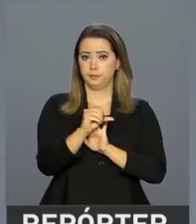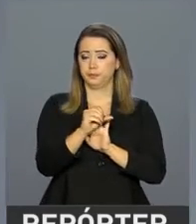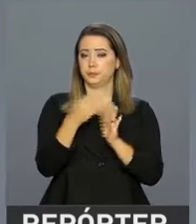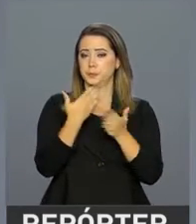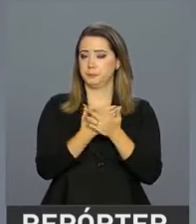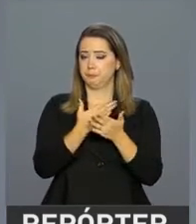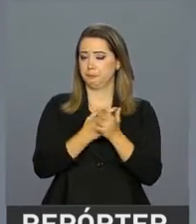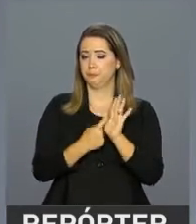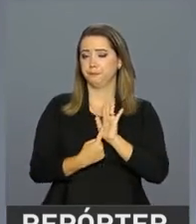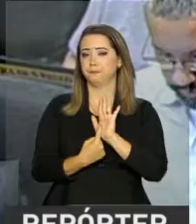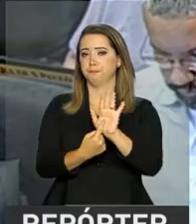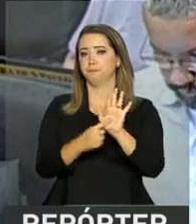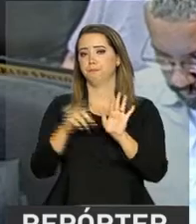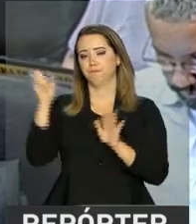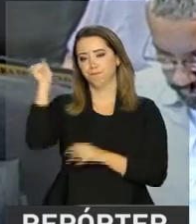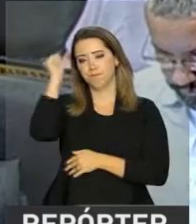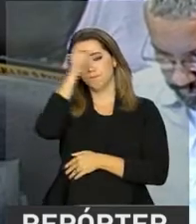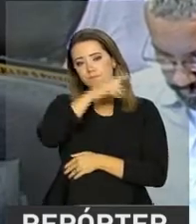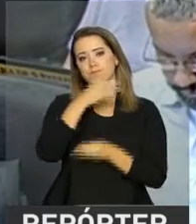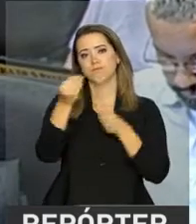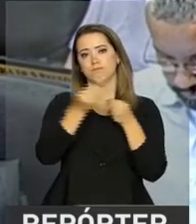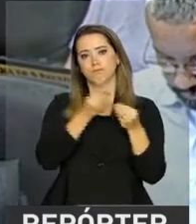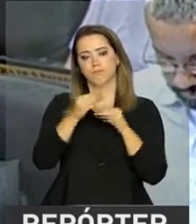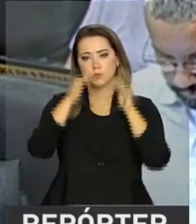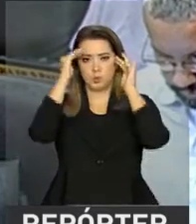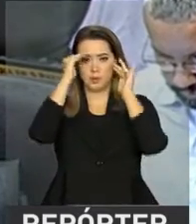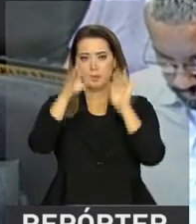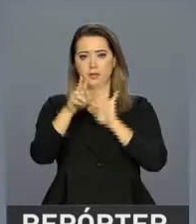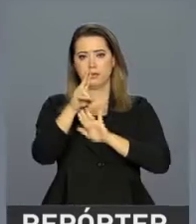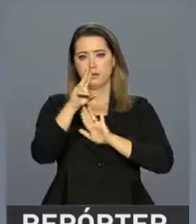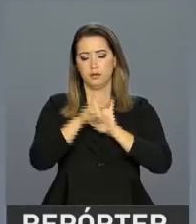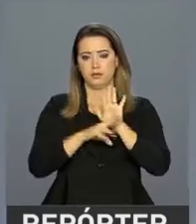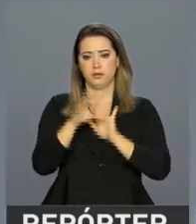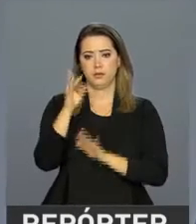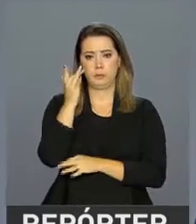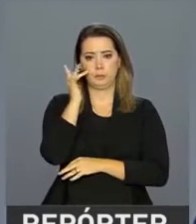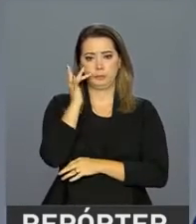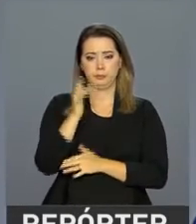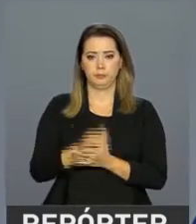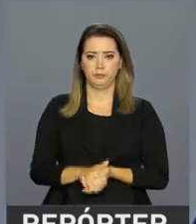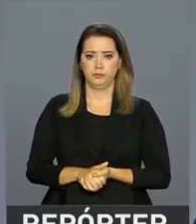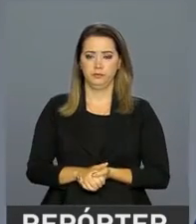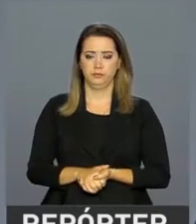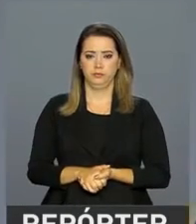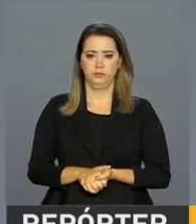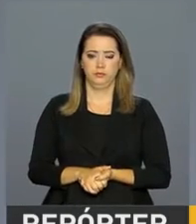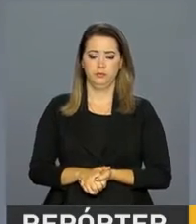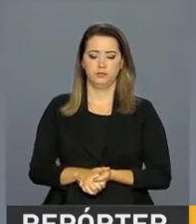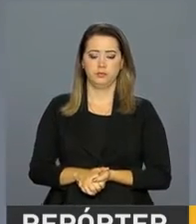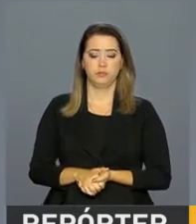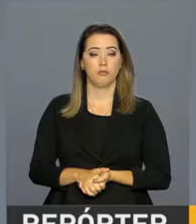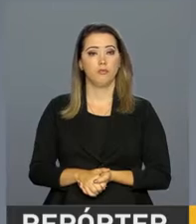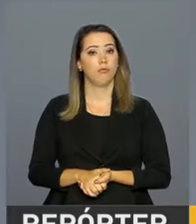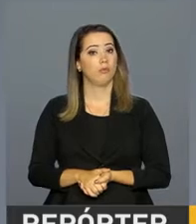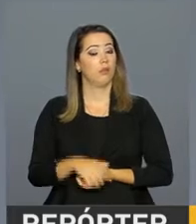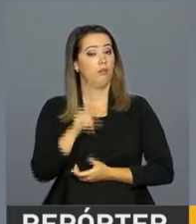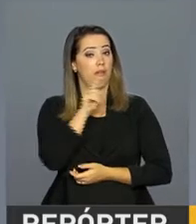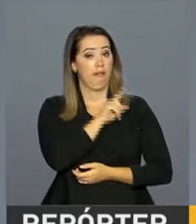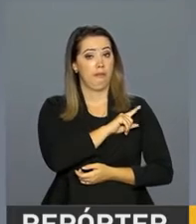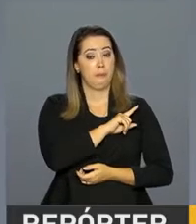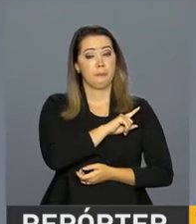estudos indicam dificuldade para o cumprimento dessa norma nós temos tido dificuldades com essa regra já